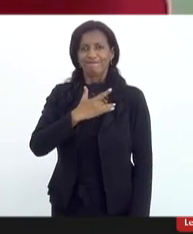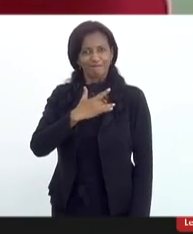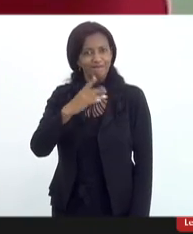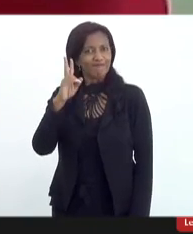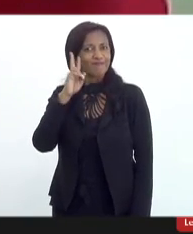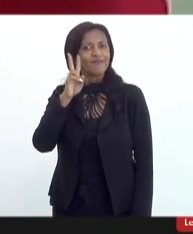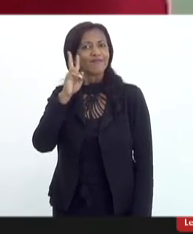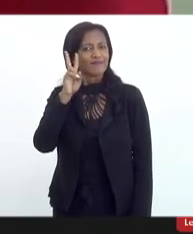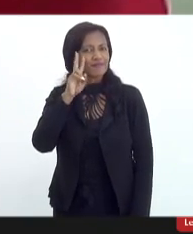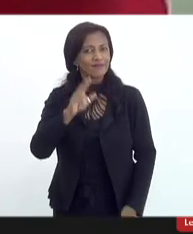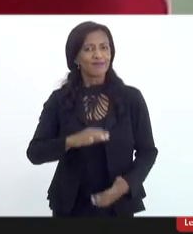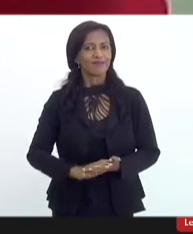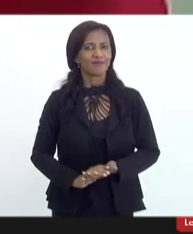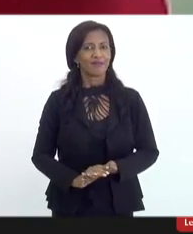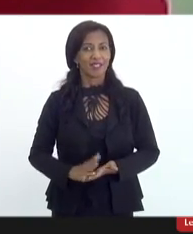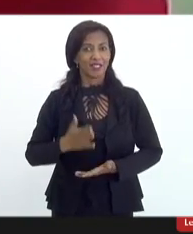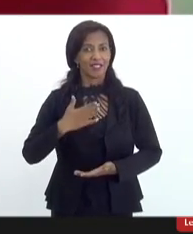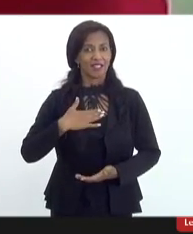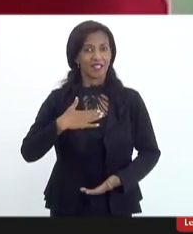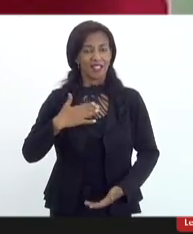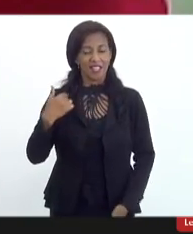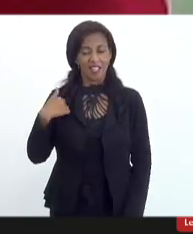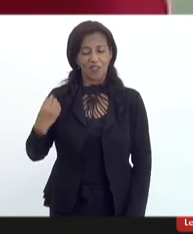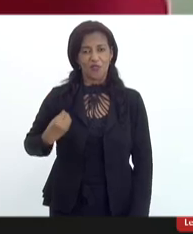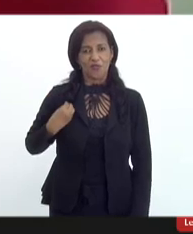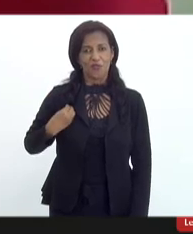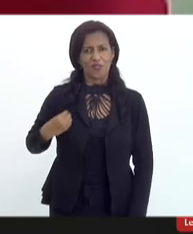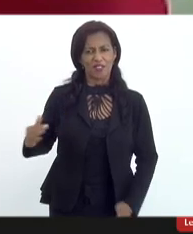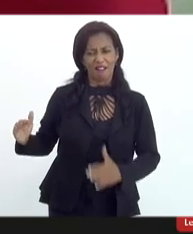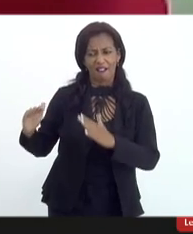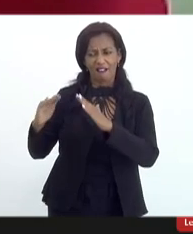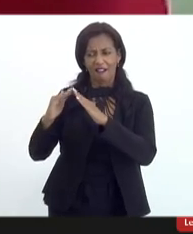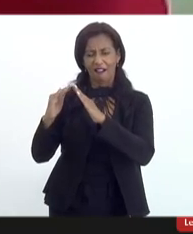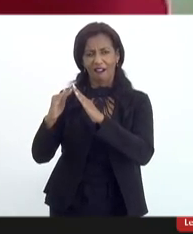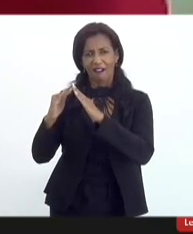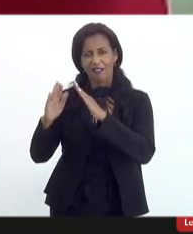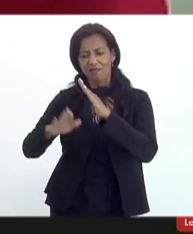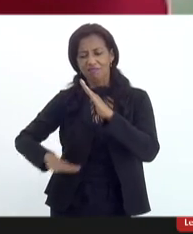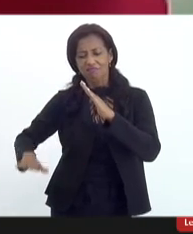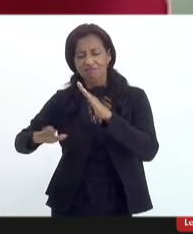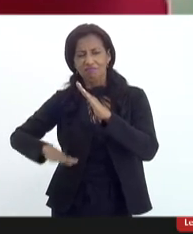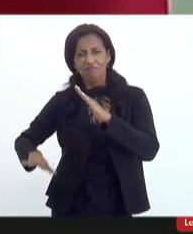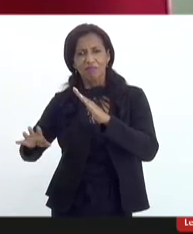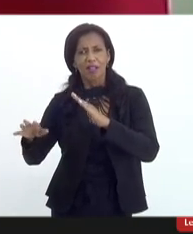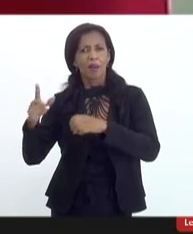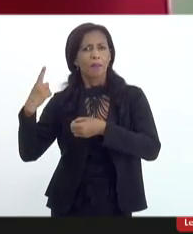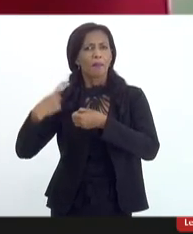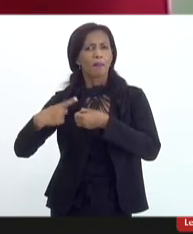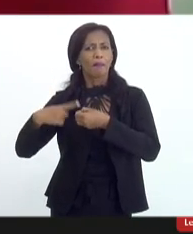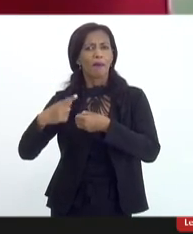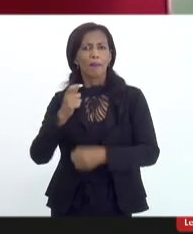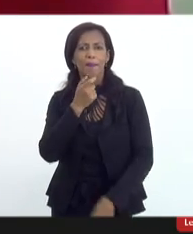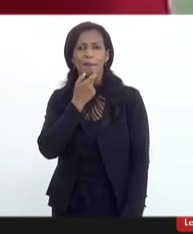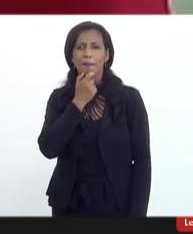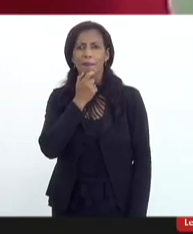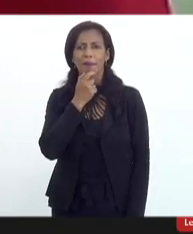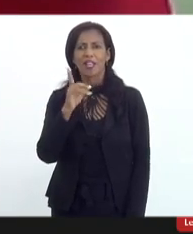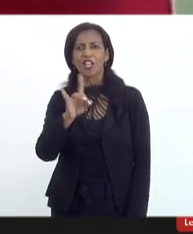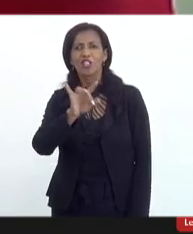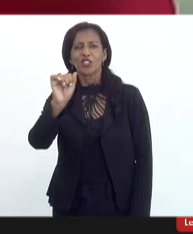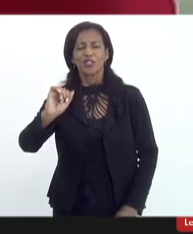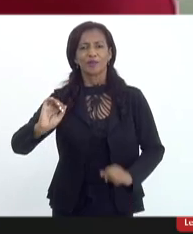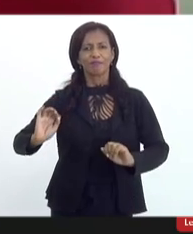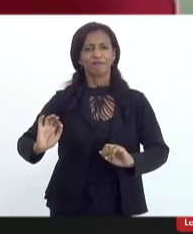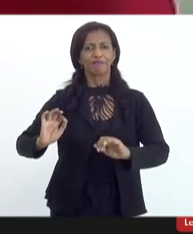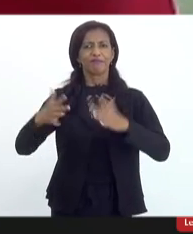história, que é da minha infância no subúrbio da Penha, e que o dia talvez mais feliz da nossa infância era o dia de São Cosme e